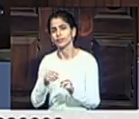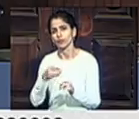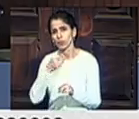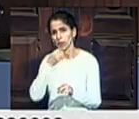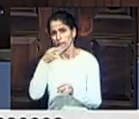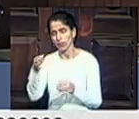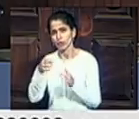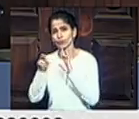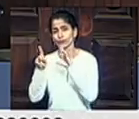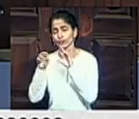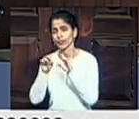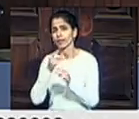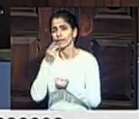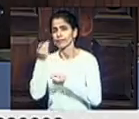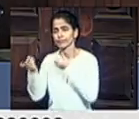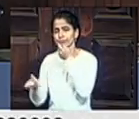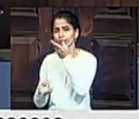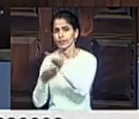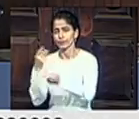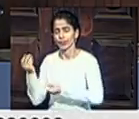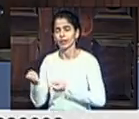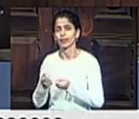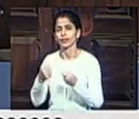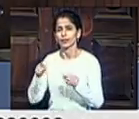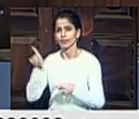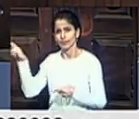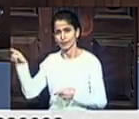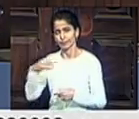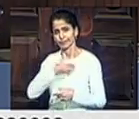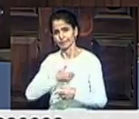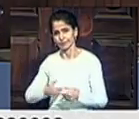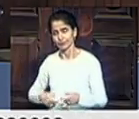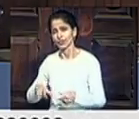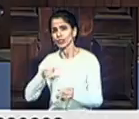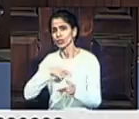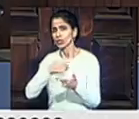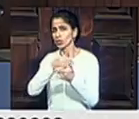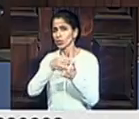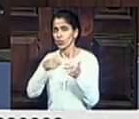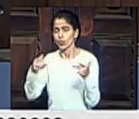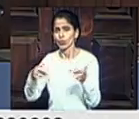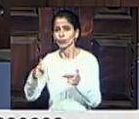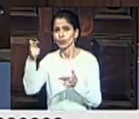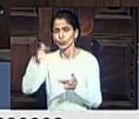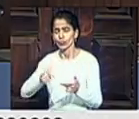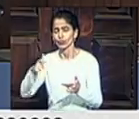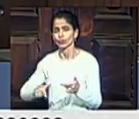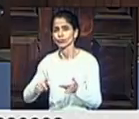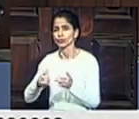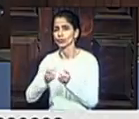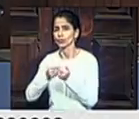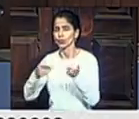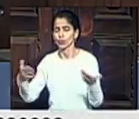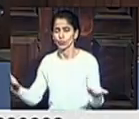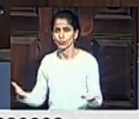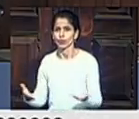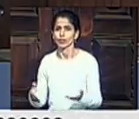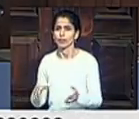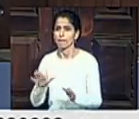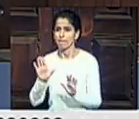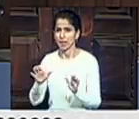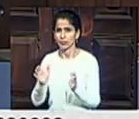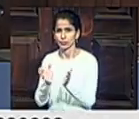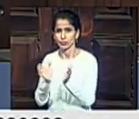governador que, para sair desse buraco, tem outras formas, mas não taxando os mais